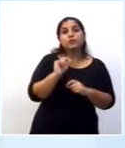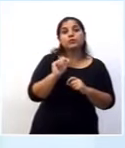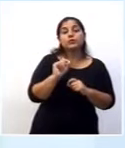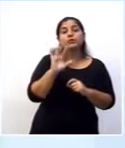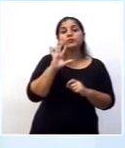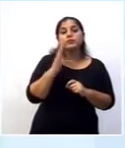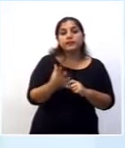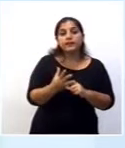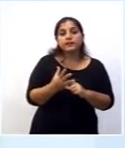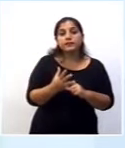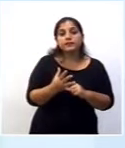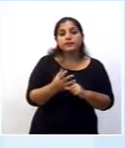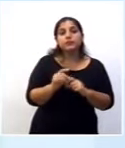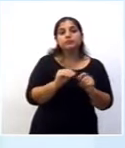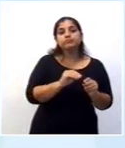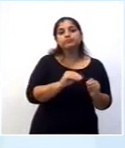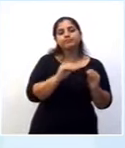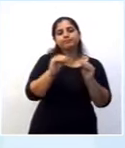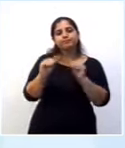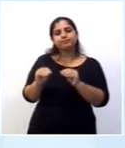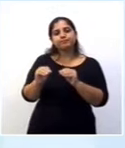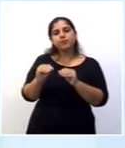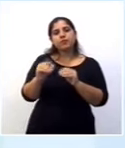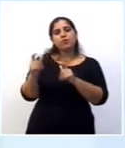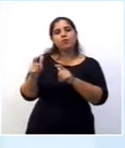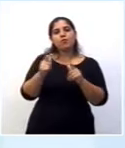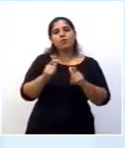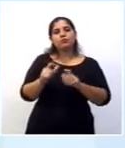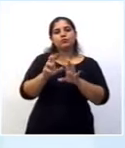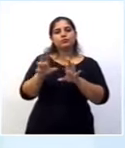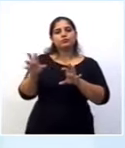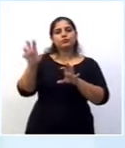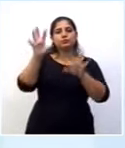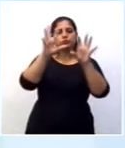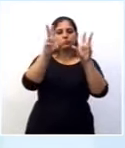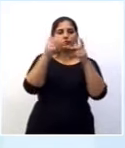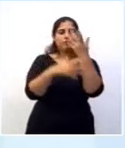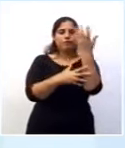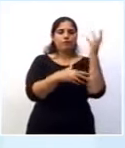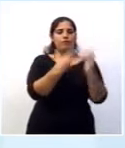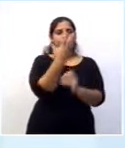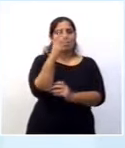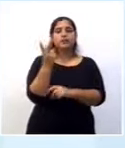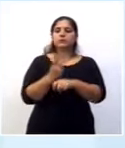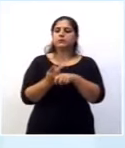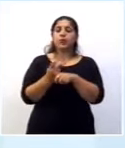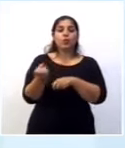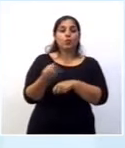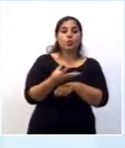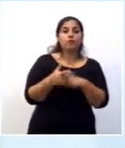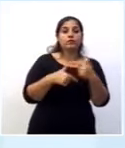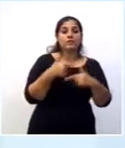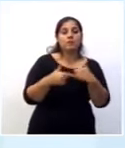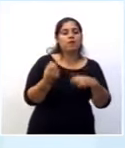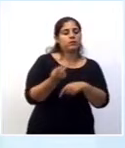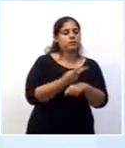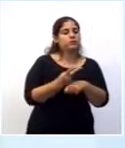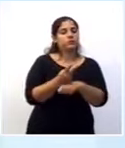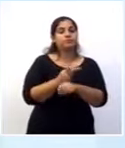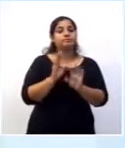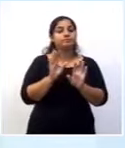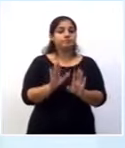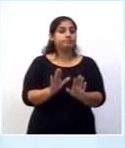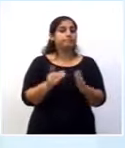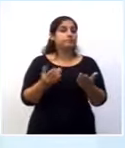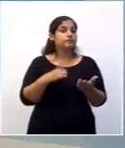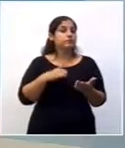levando aí o deslocamento da mão de obra para outras regiões da floresta em busca de novas alternativas de trabalho. Então,